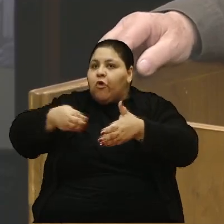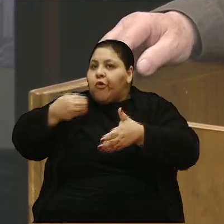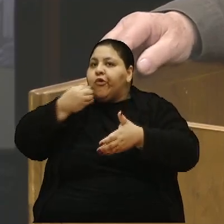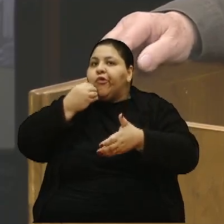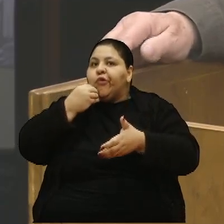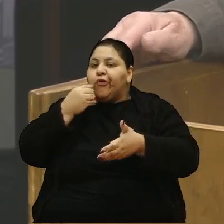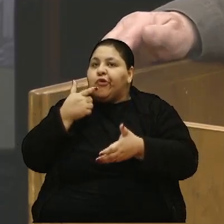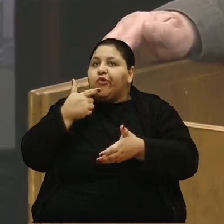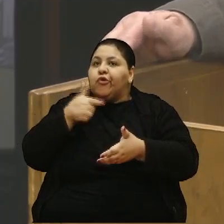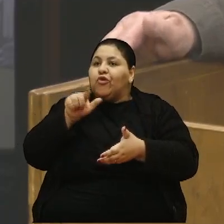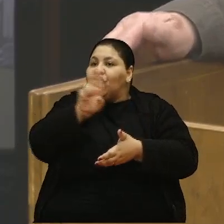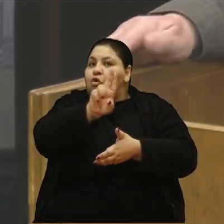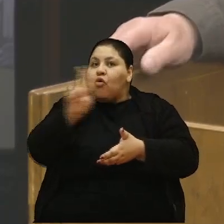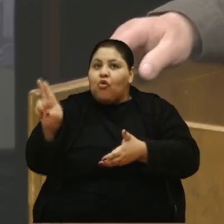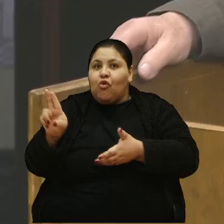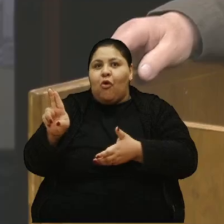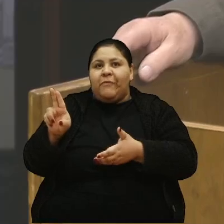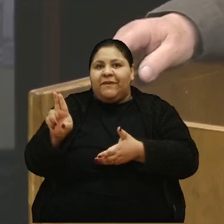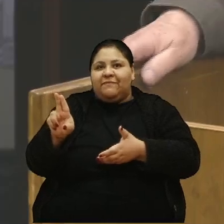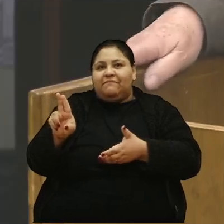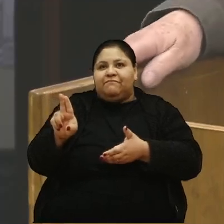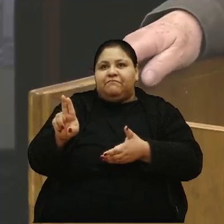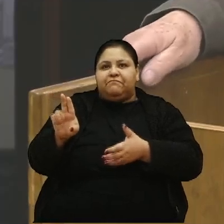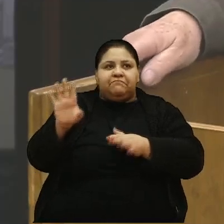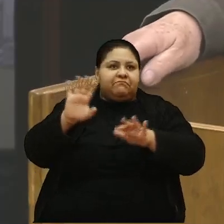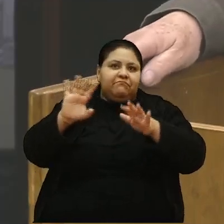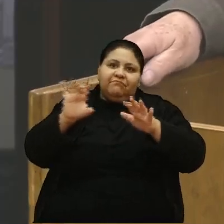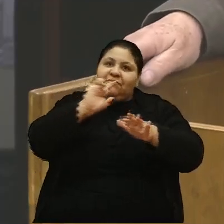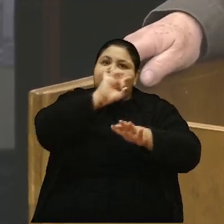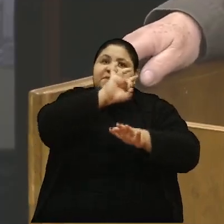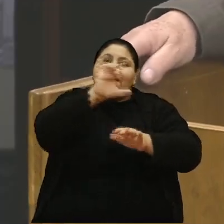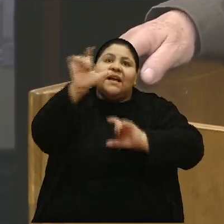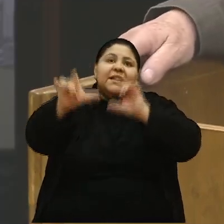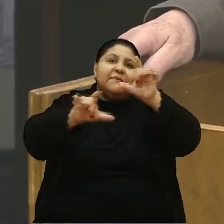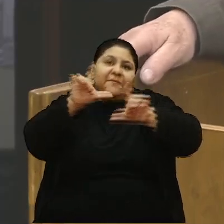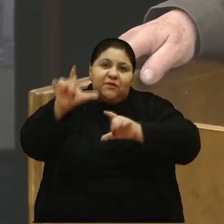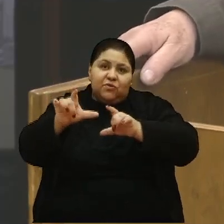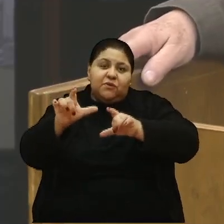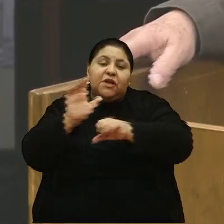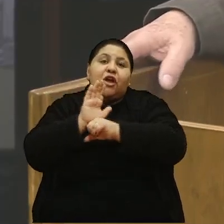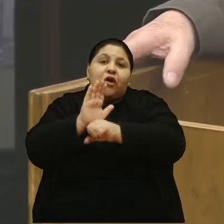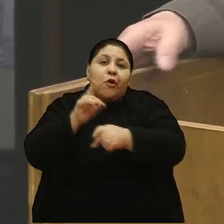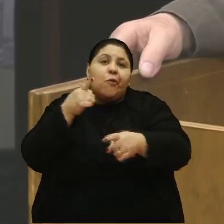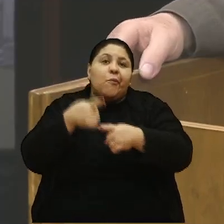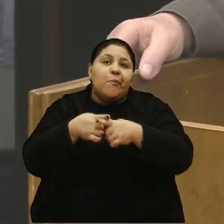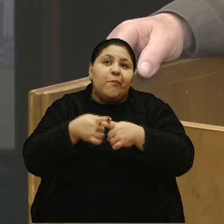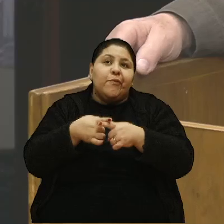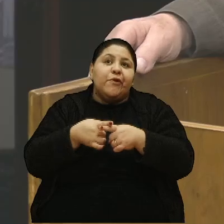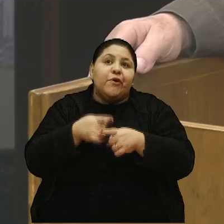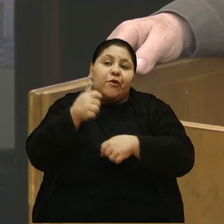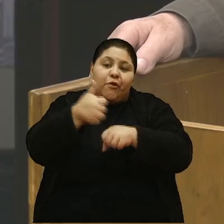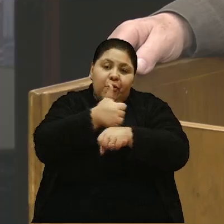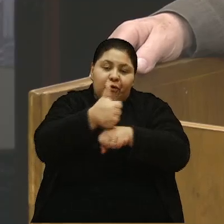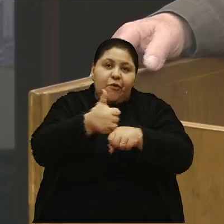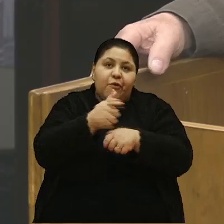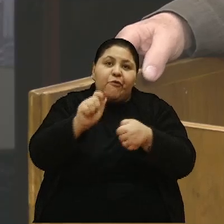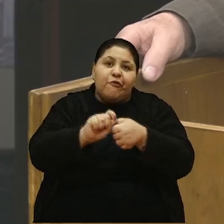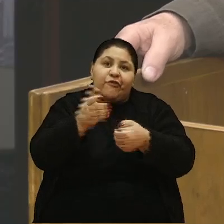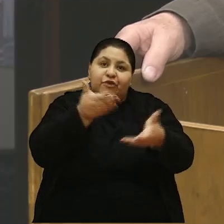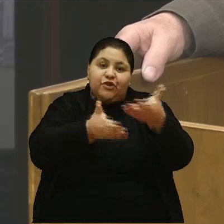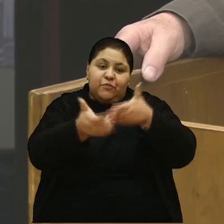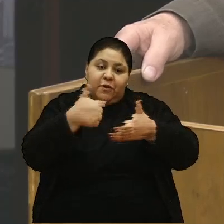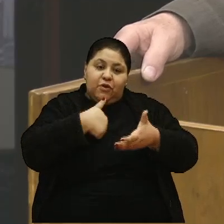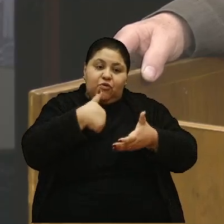conseguir pegar o nome assim por alto, né, das pessoas que lá estiveram, aqueles 3 profissionais que lá foram fazer esse